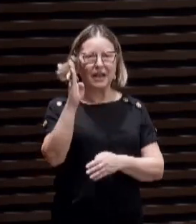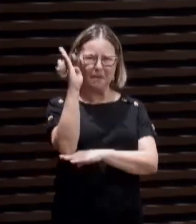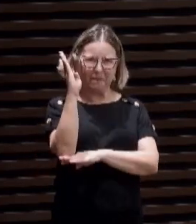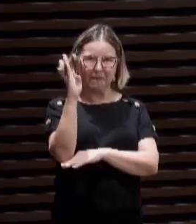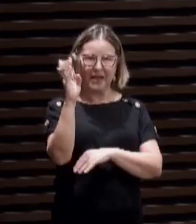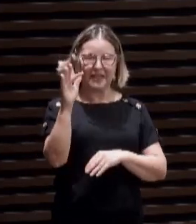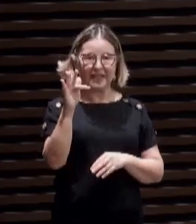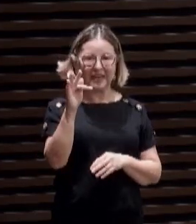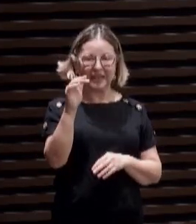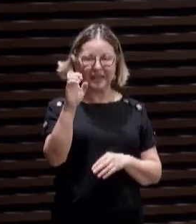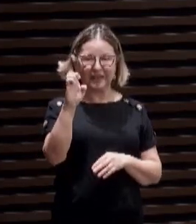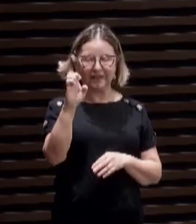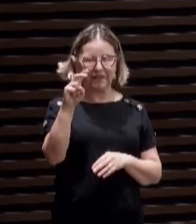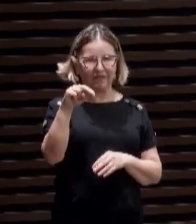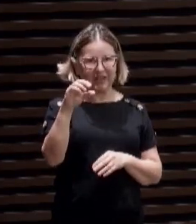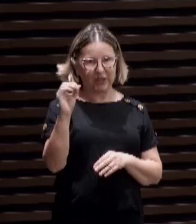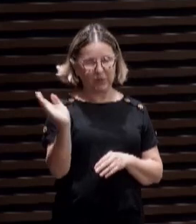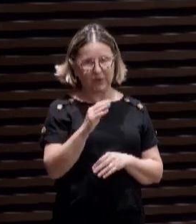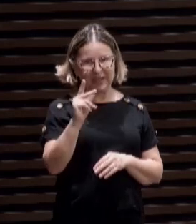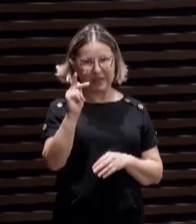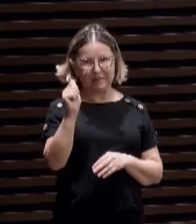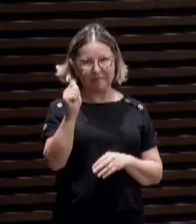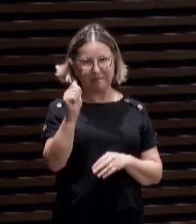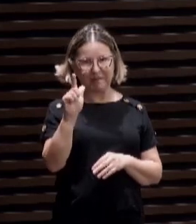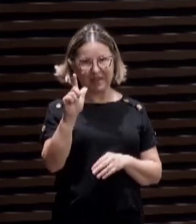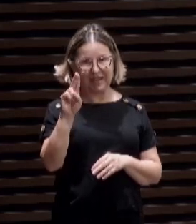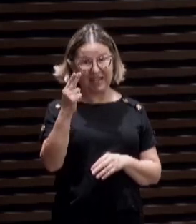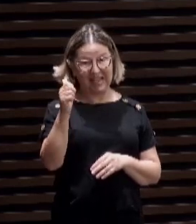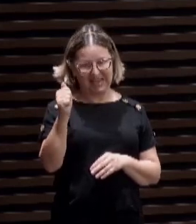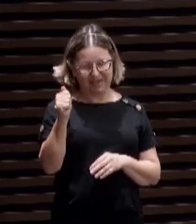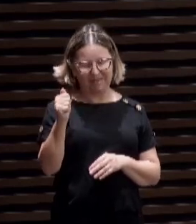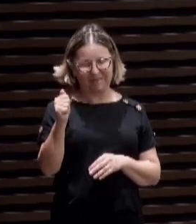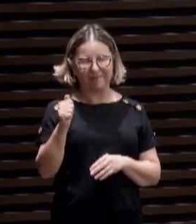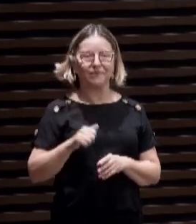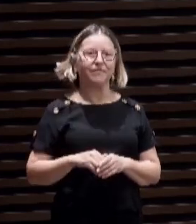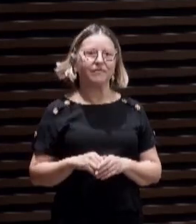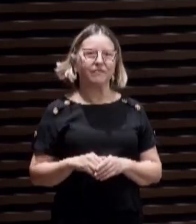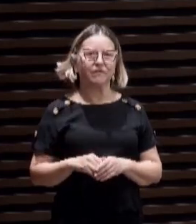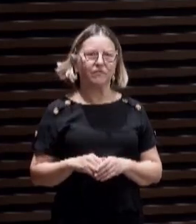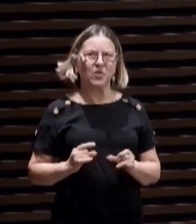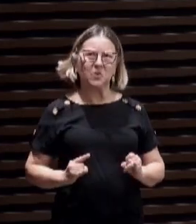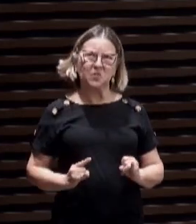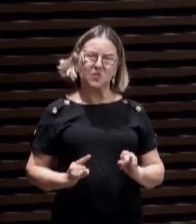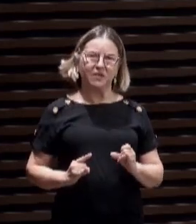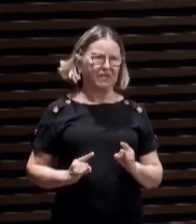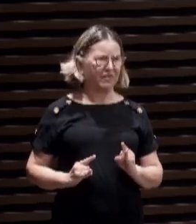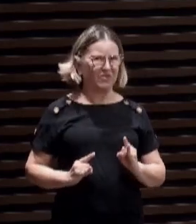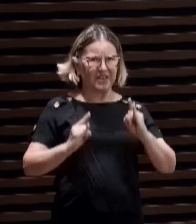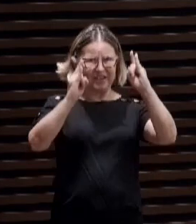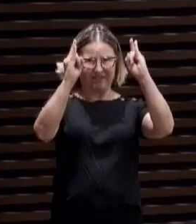palha? Bom, um edifício ou uma cabana feitos de madeira e materiais semelhantes